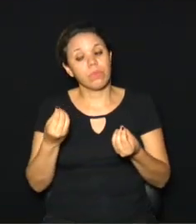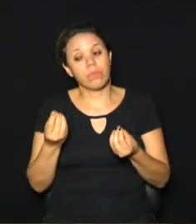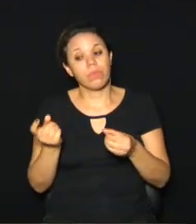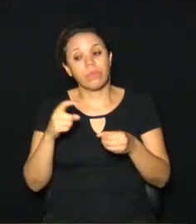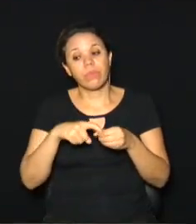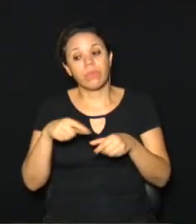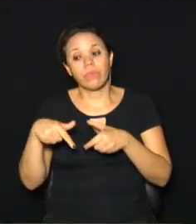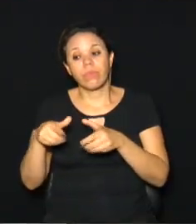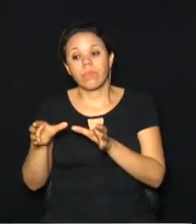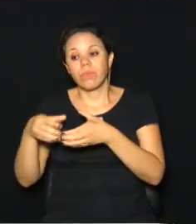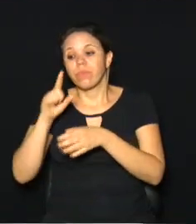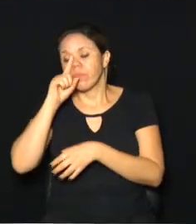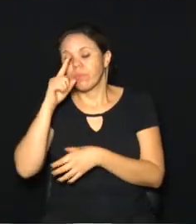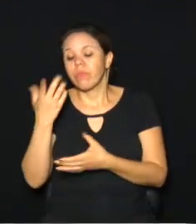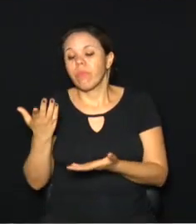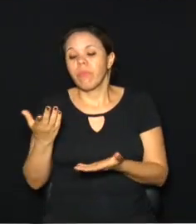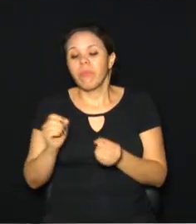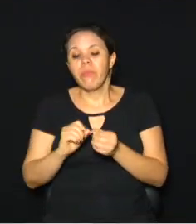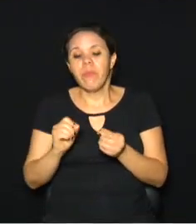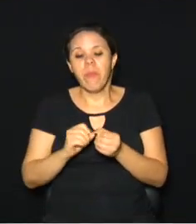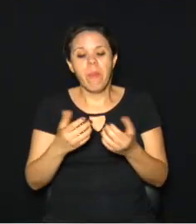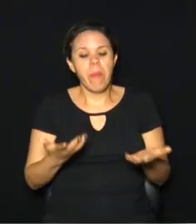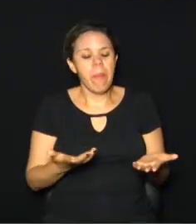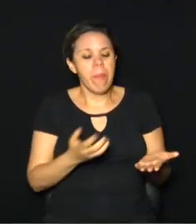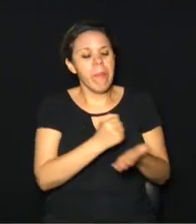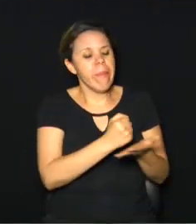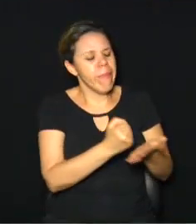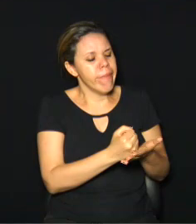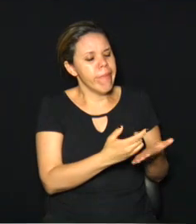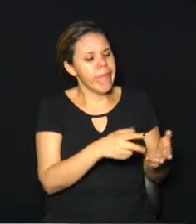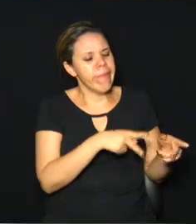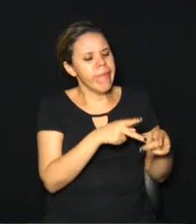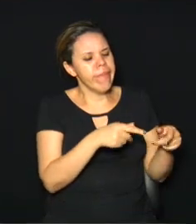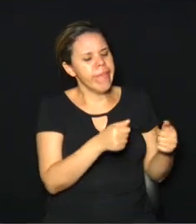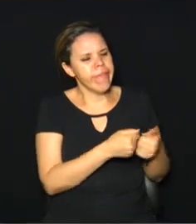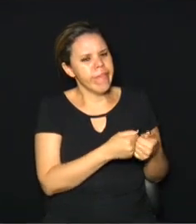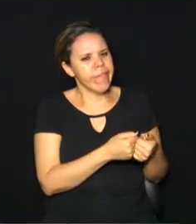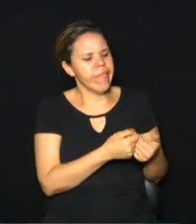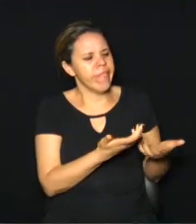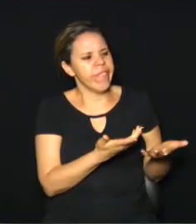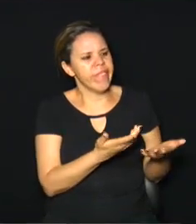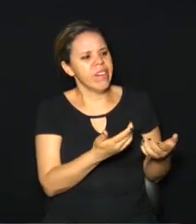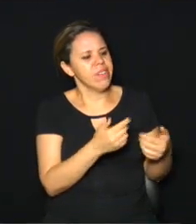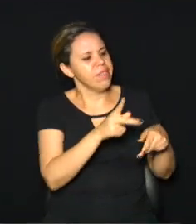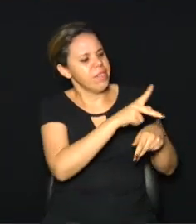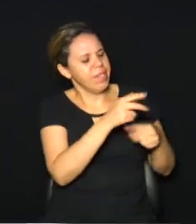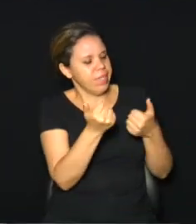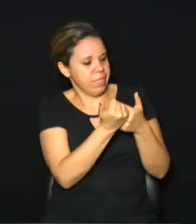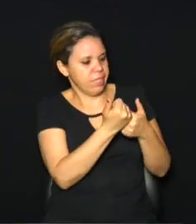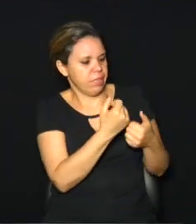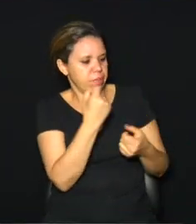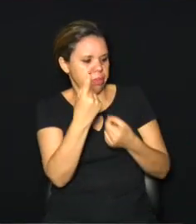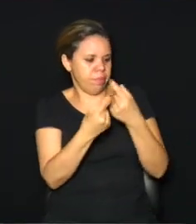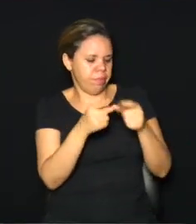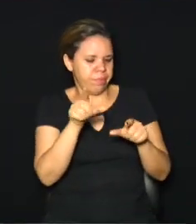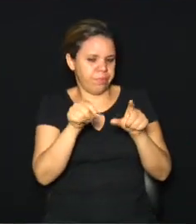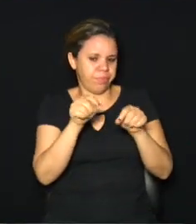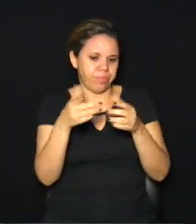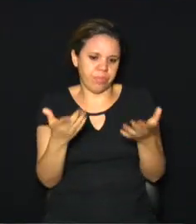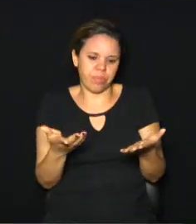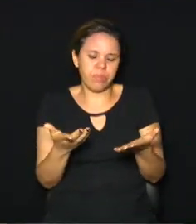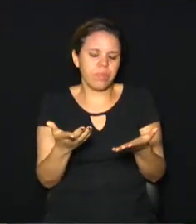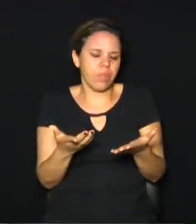voltar a trabalhar? Não vai. Então, como é que vai ser? Vai ser contratado? Como é que vai ser a contratação? Pode fazer uma contratação excepcional,